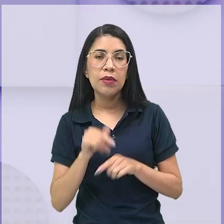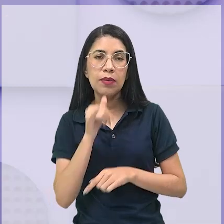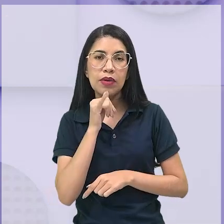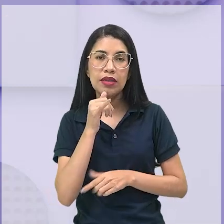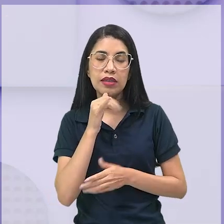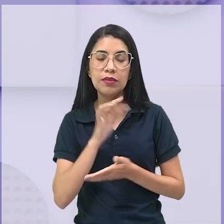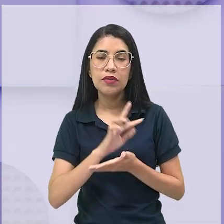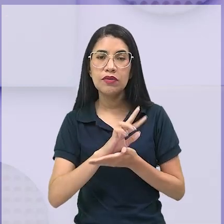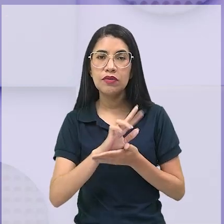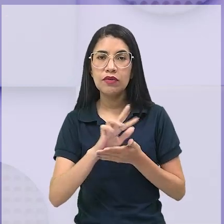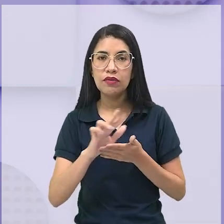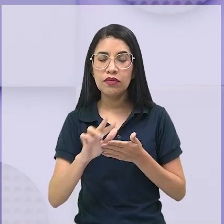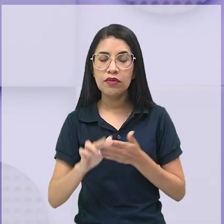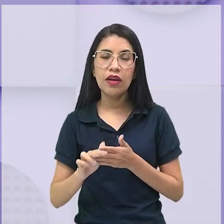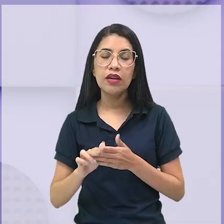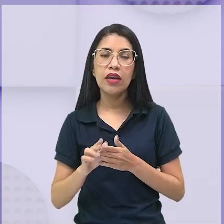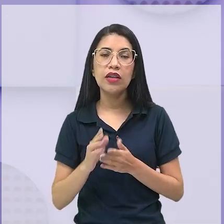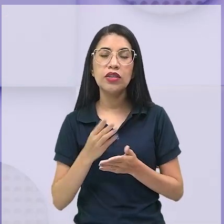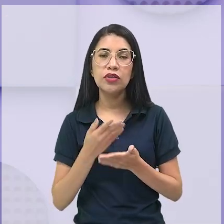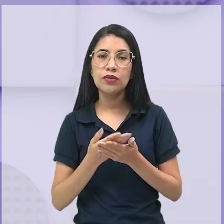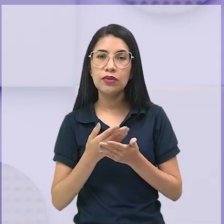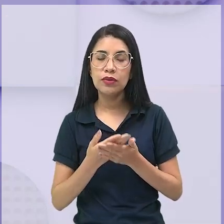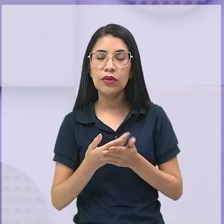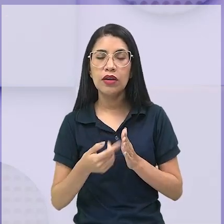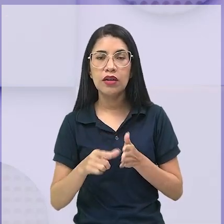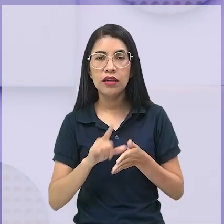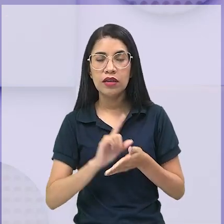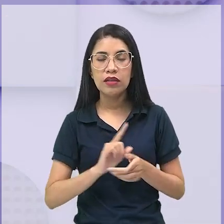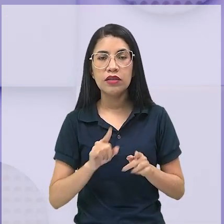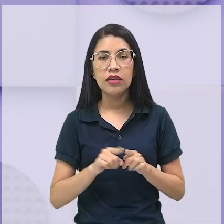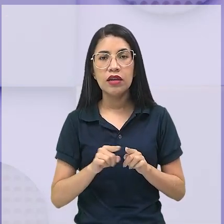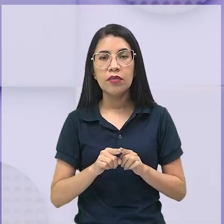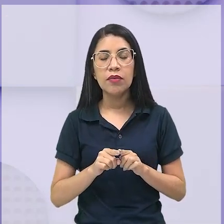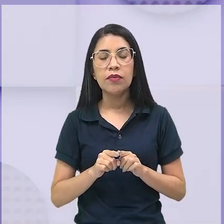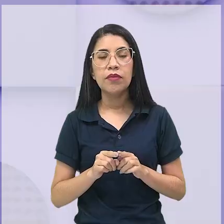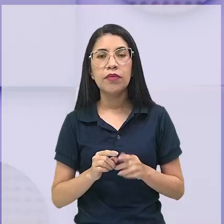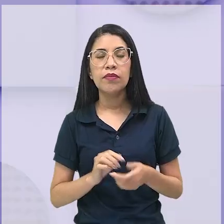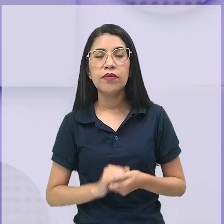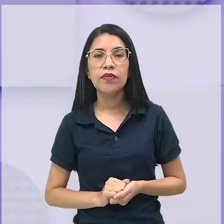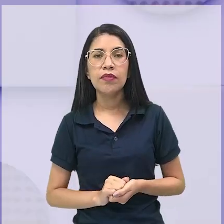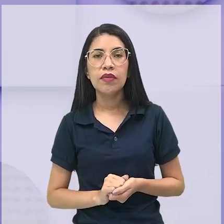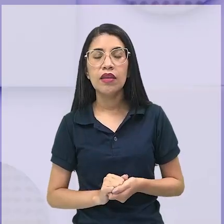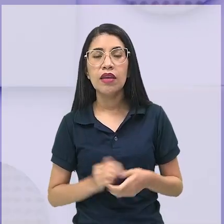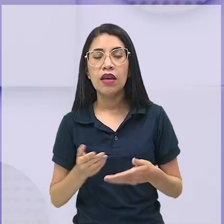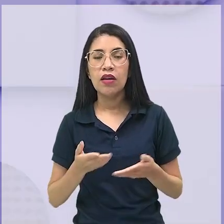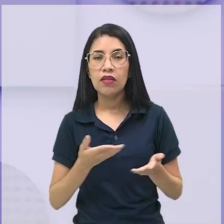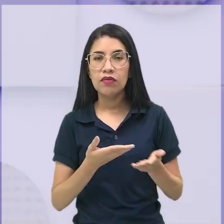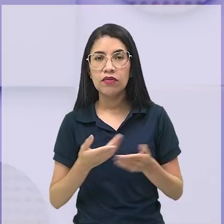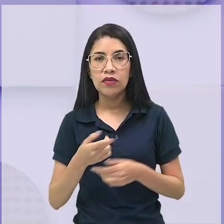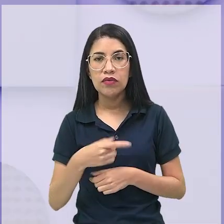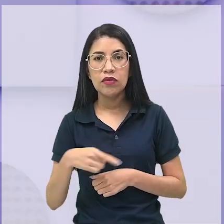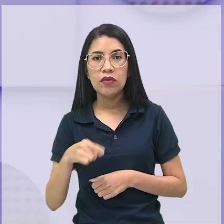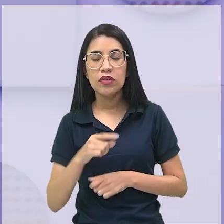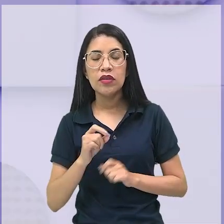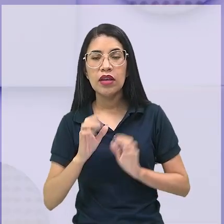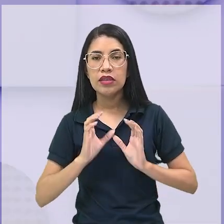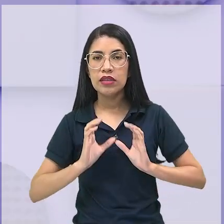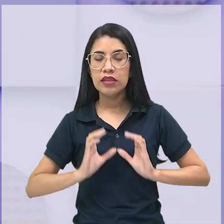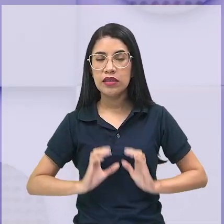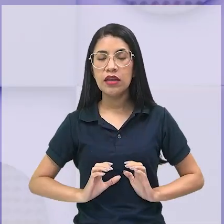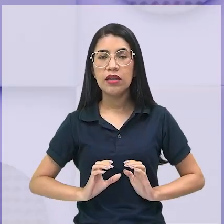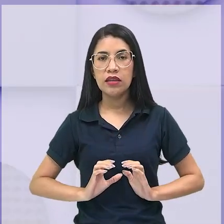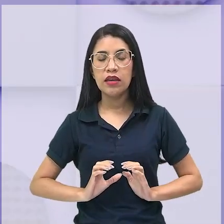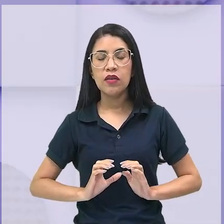exemplos conceituais que nós vimos em outras aulas, e aqui, mais do que nunca, nós somos convidados a sermos